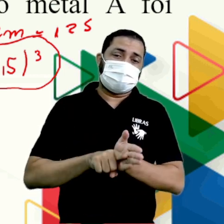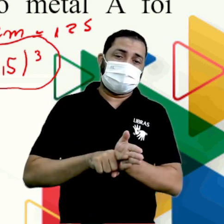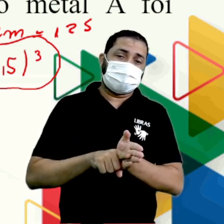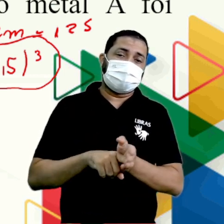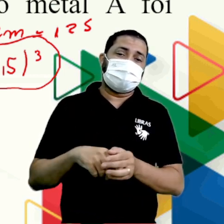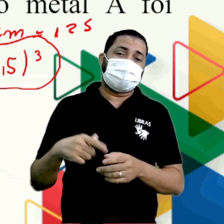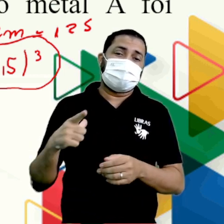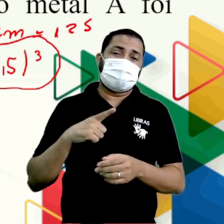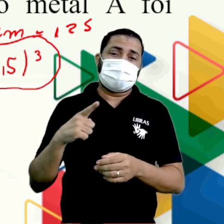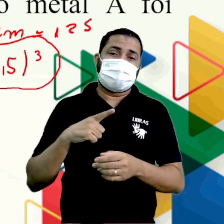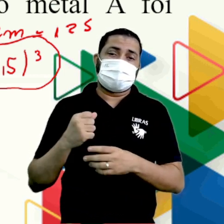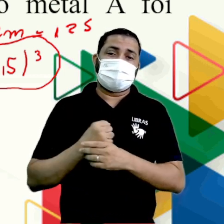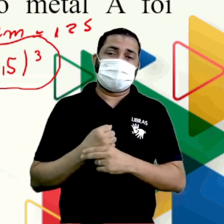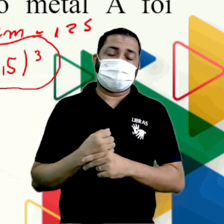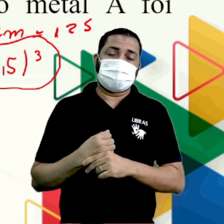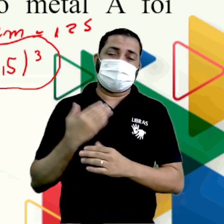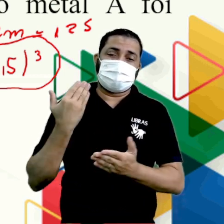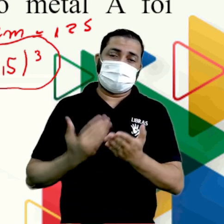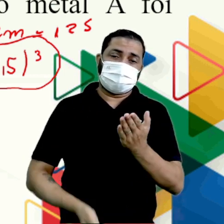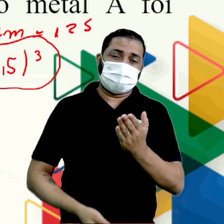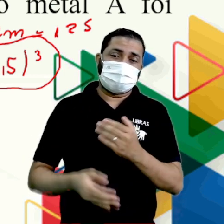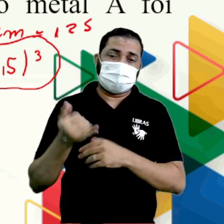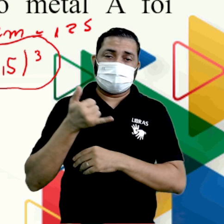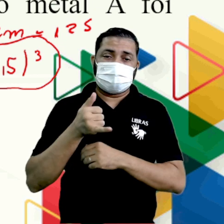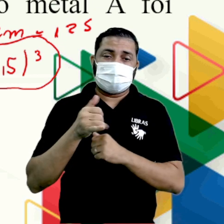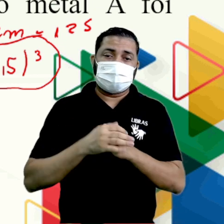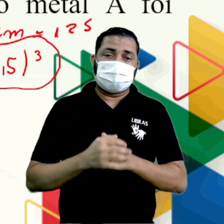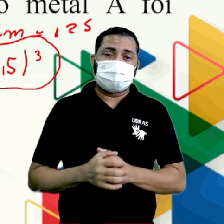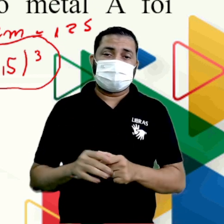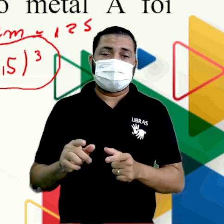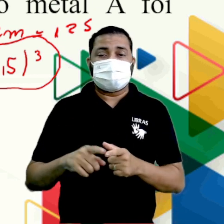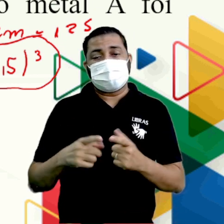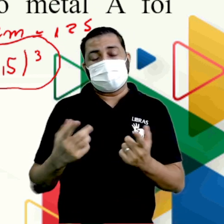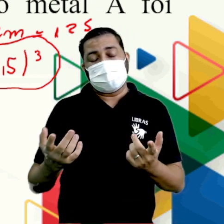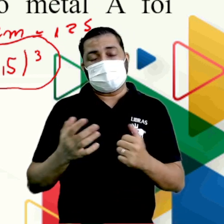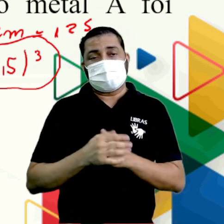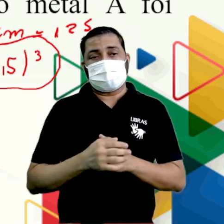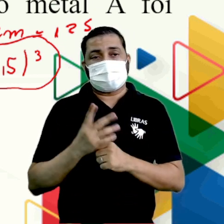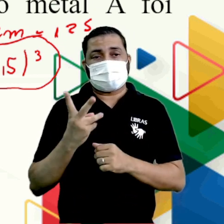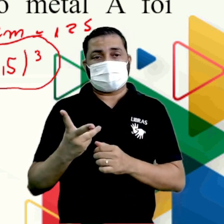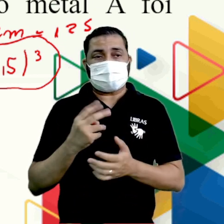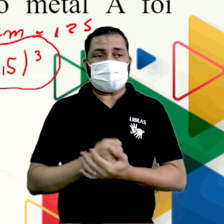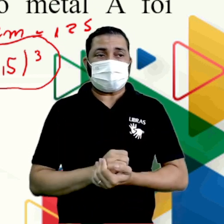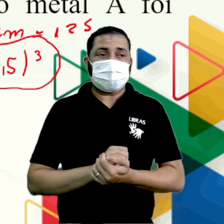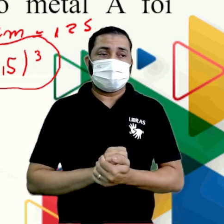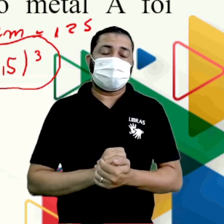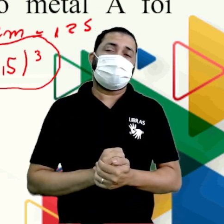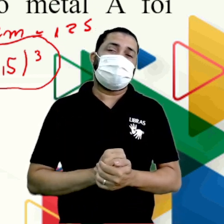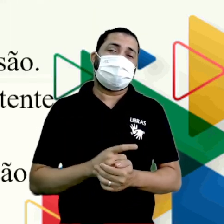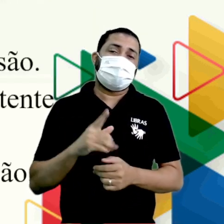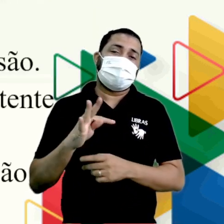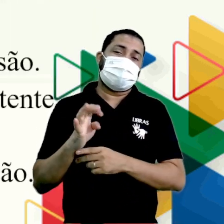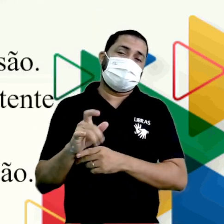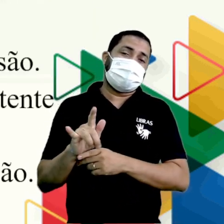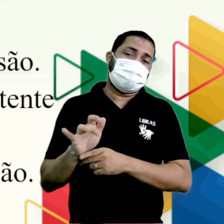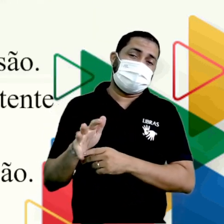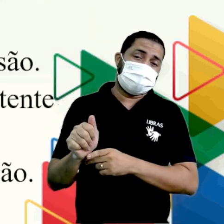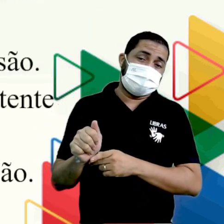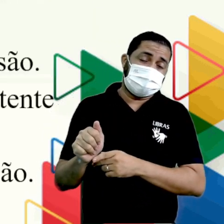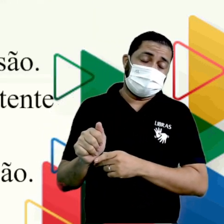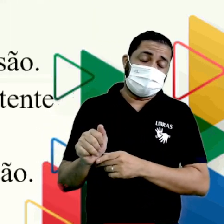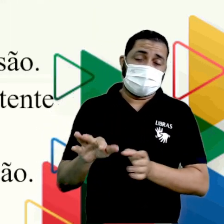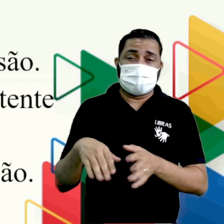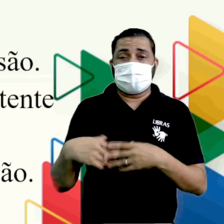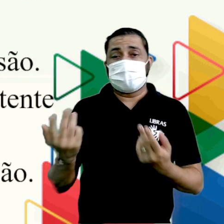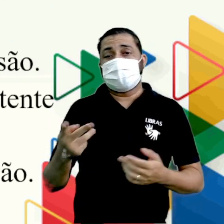tem tendência para perder elétrons, tá certo? Mas os dois aí têm essa tendência, tá certo? Aí ele